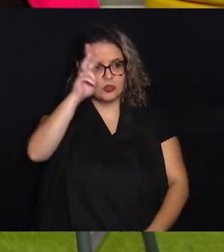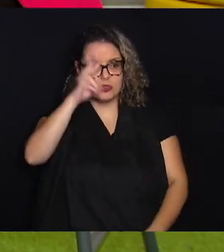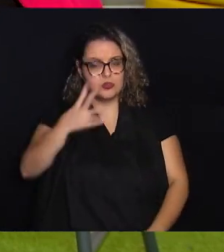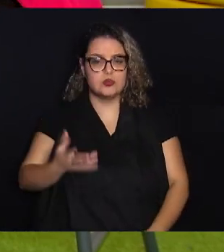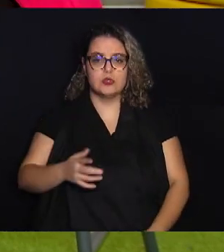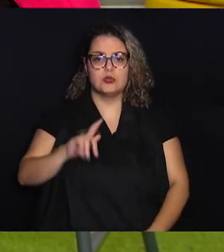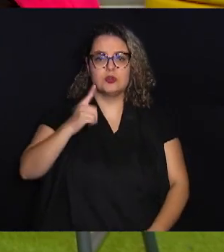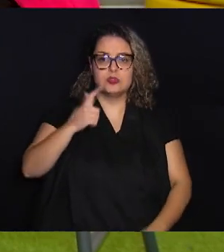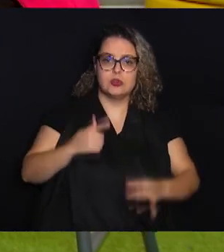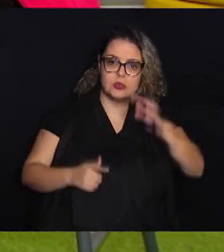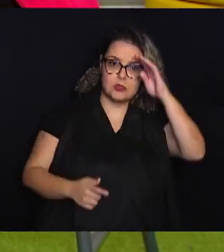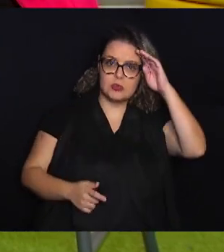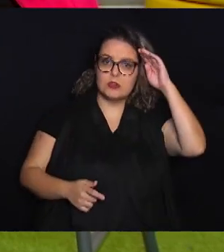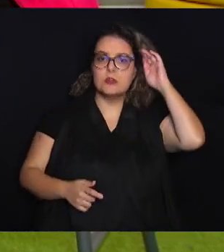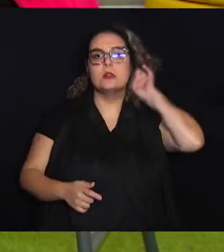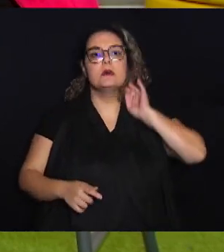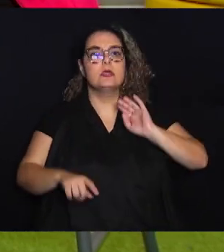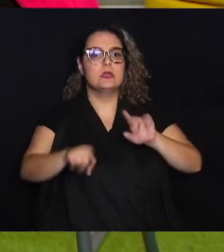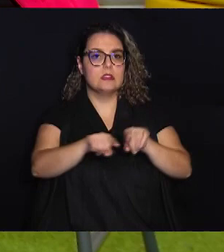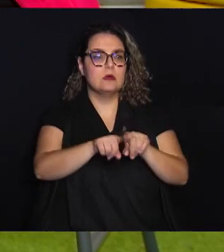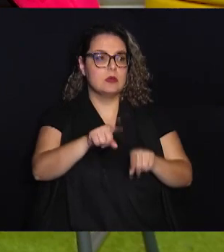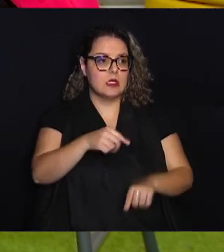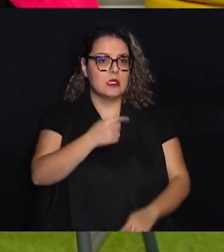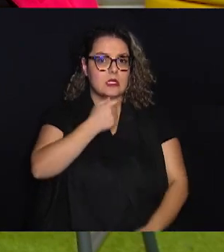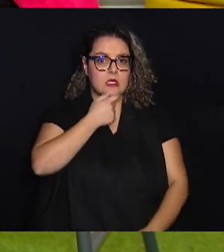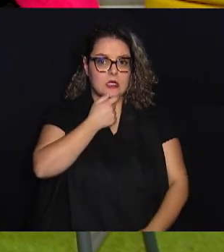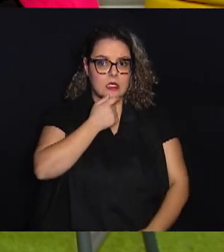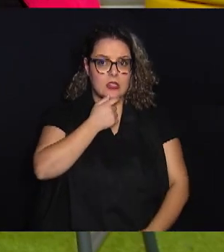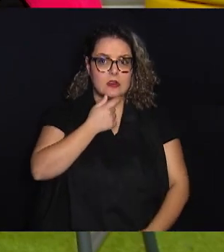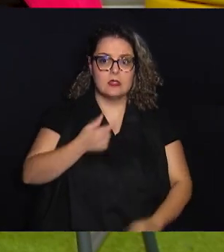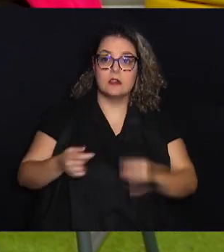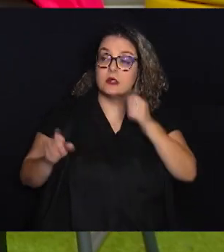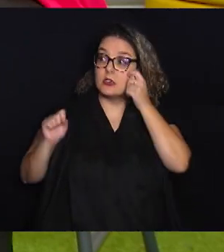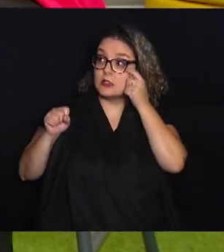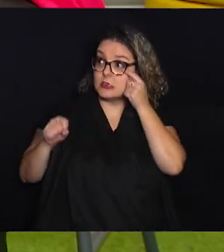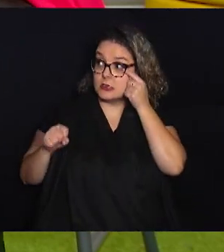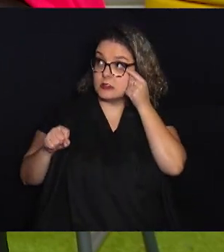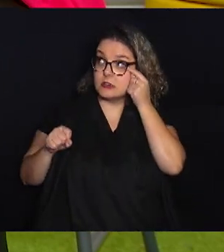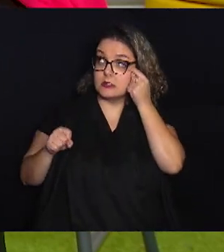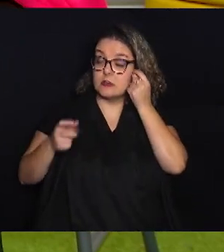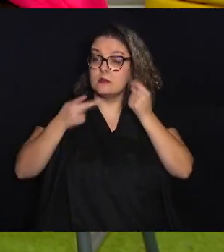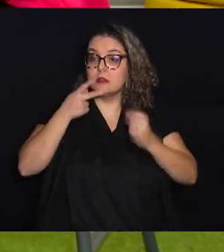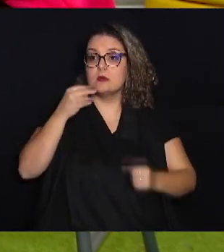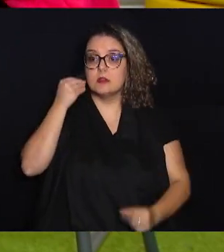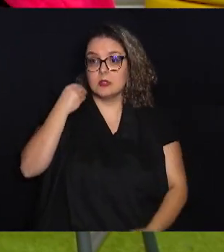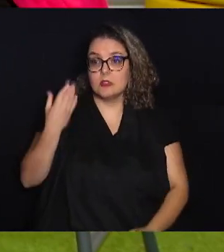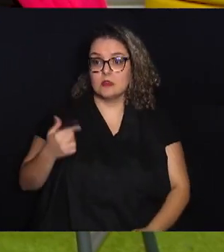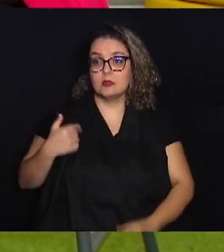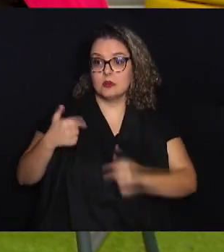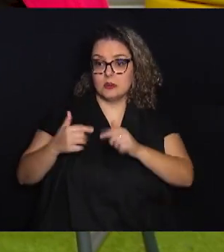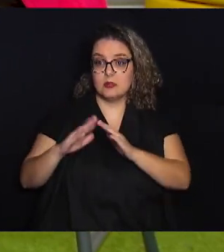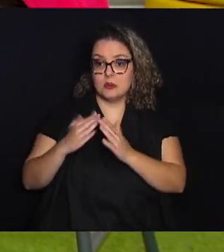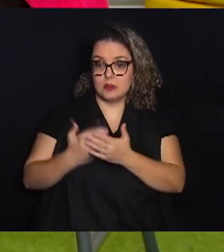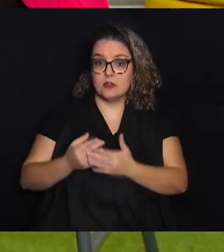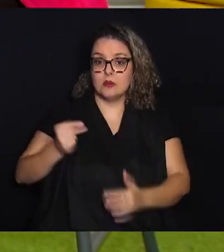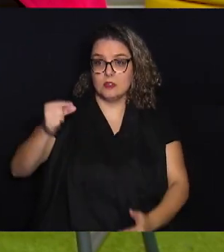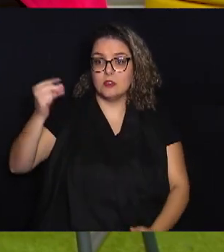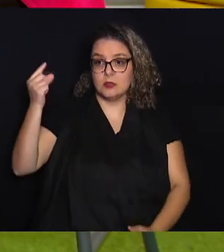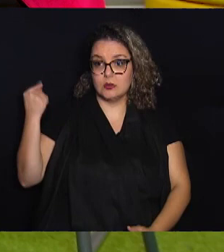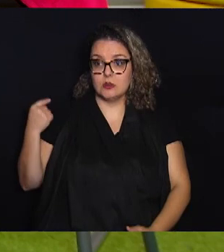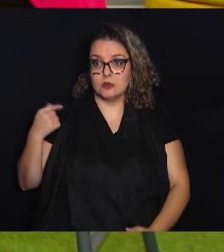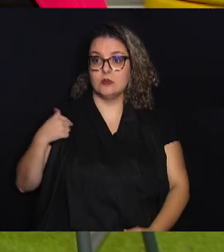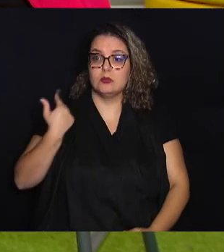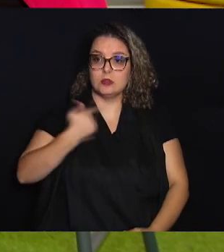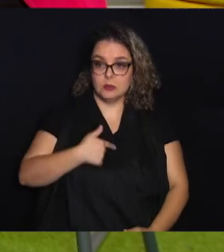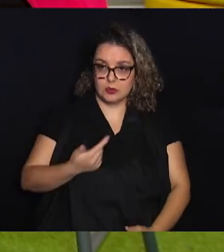história, geografia, também tem aula em inglês, é isso? Sim, eu vou te falar um pouco da experiência, né, na escola que eu trabalho, que já faz alguns anos